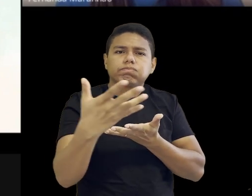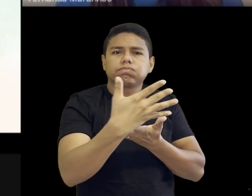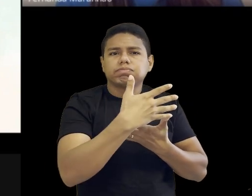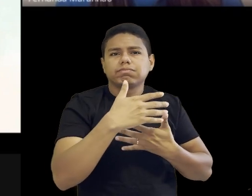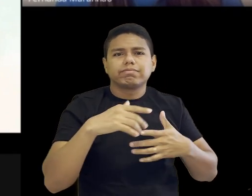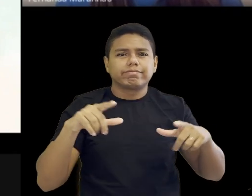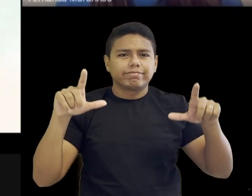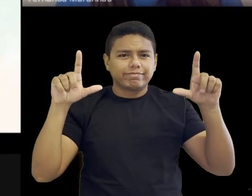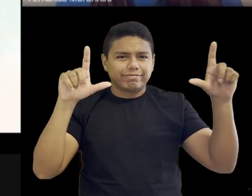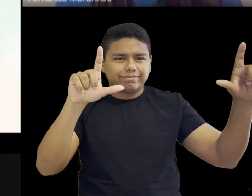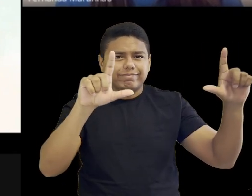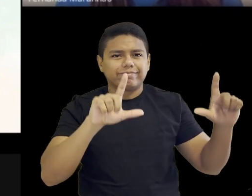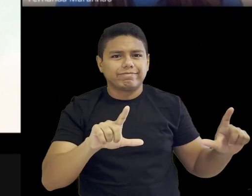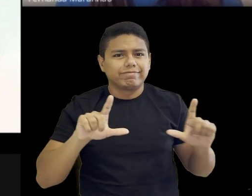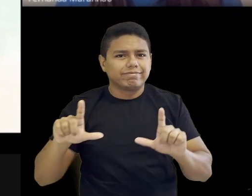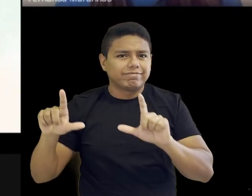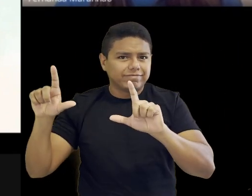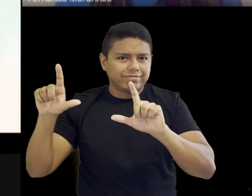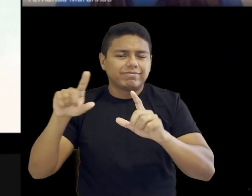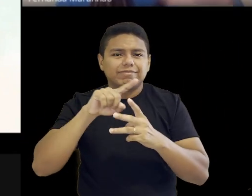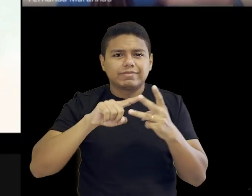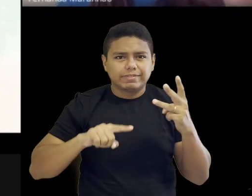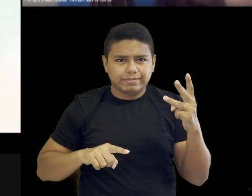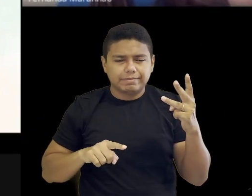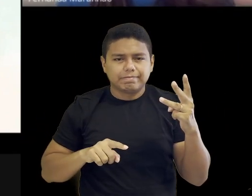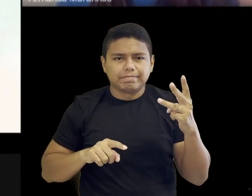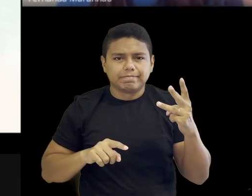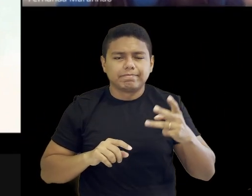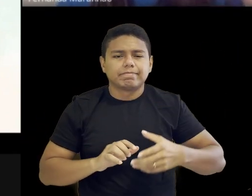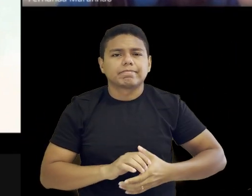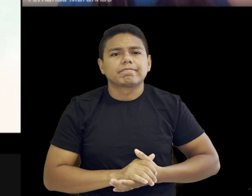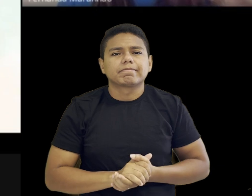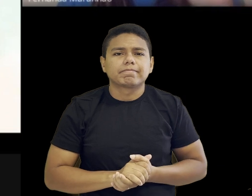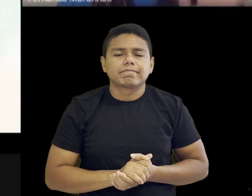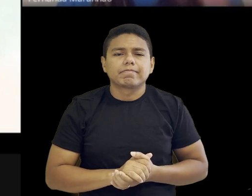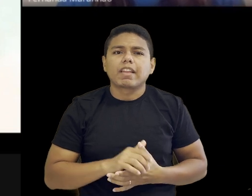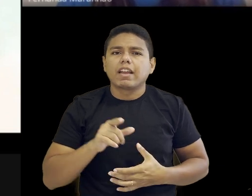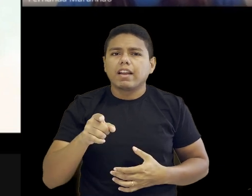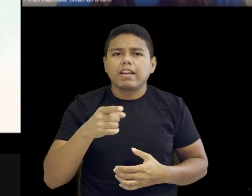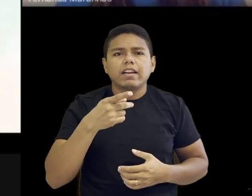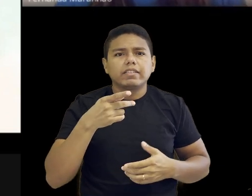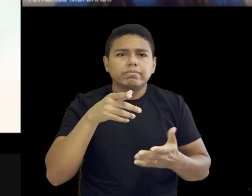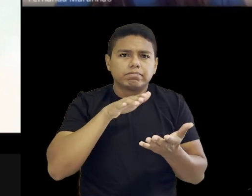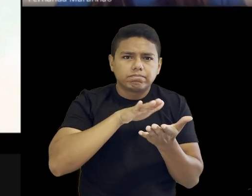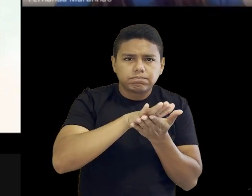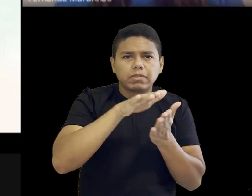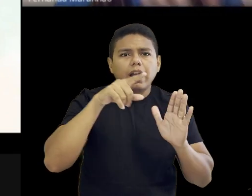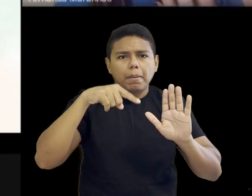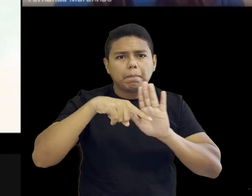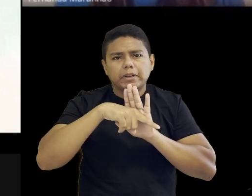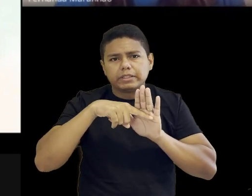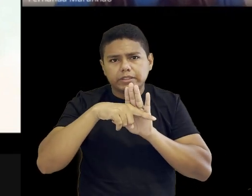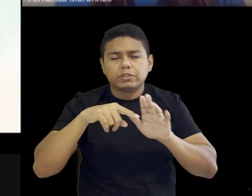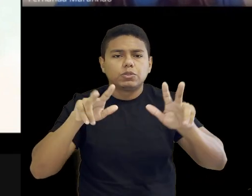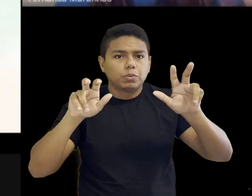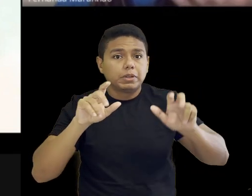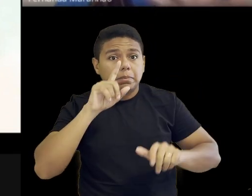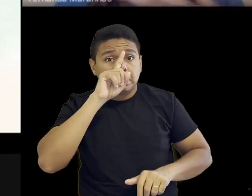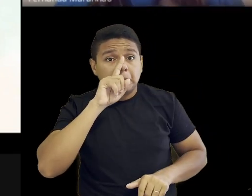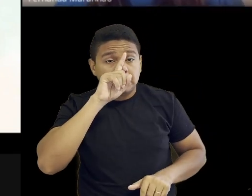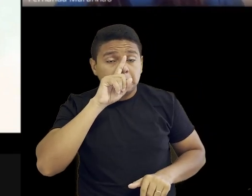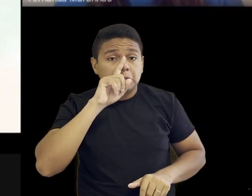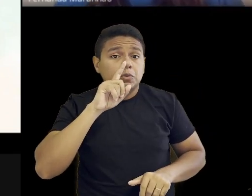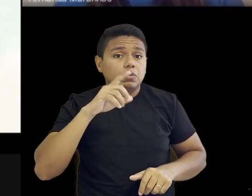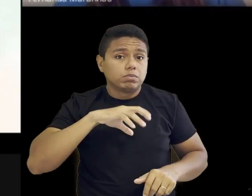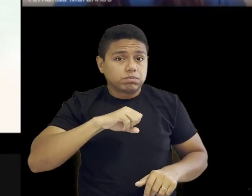Cochrane reunidas, então print de tela de 3 diferentes publicações da Cochrane a esse respeito, tanto para a ameaça de abortamento